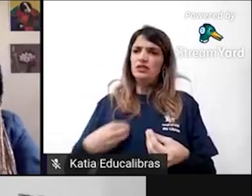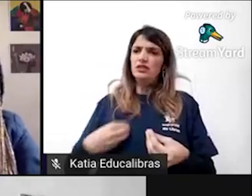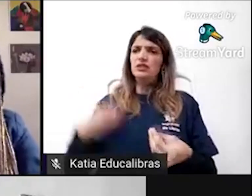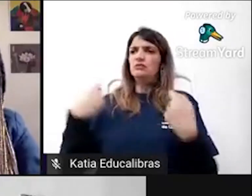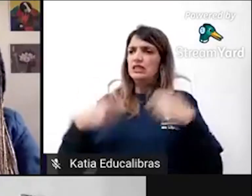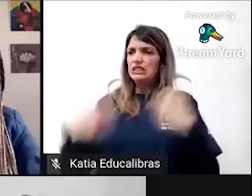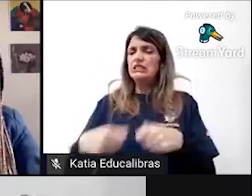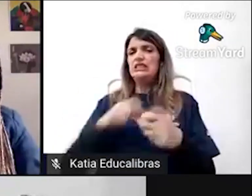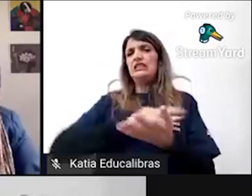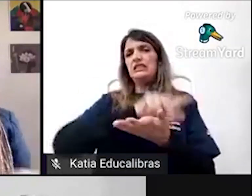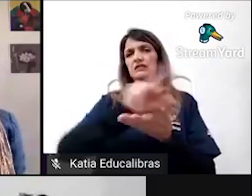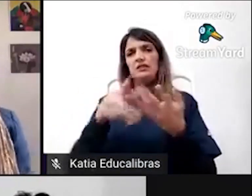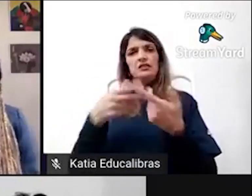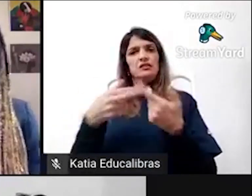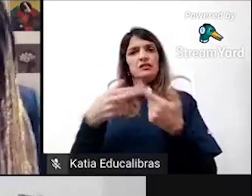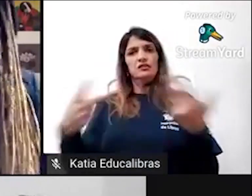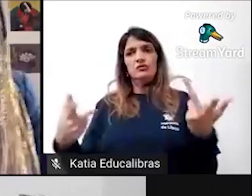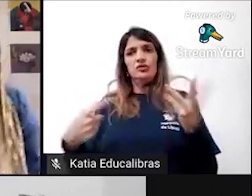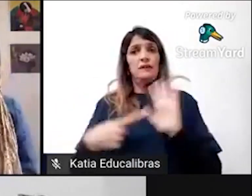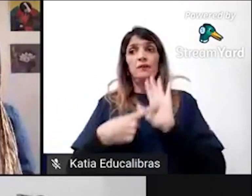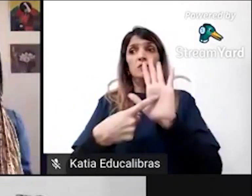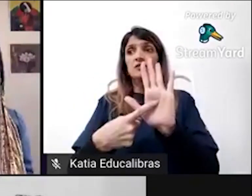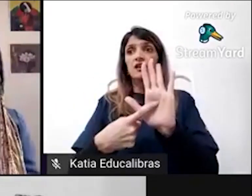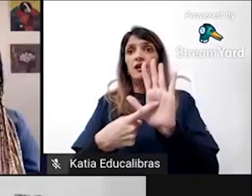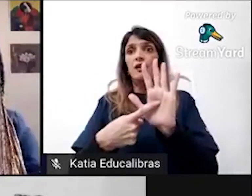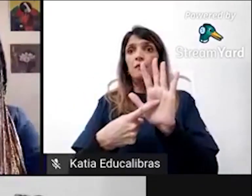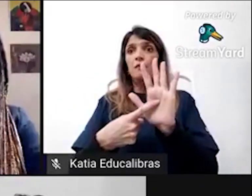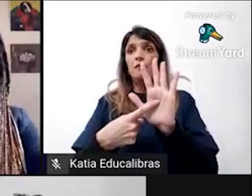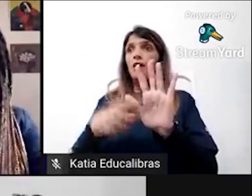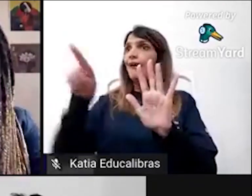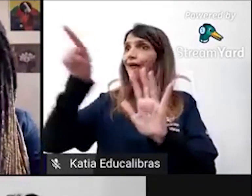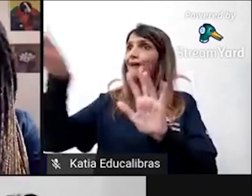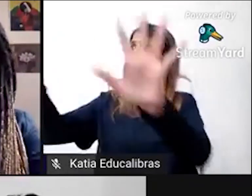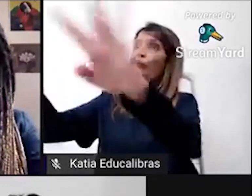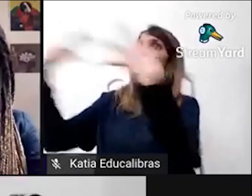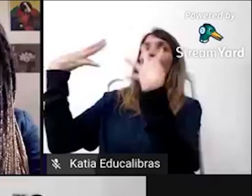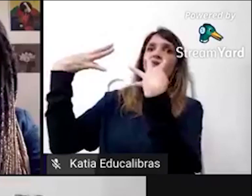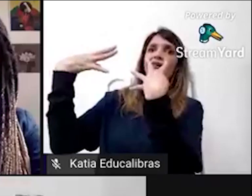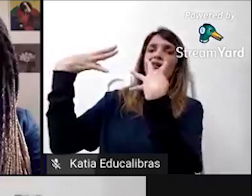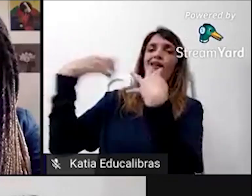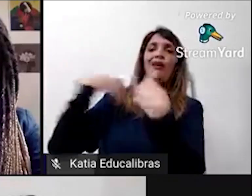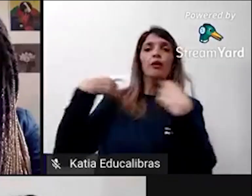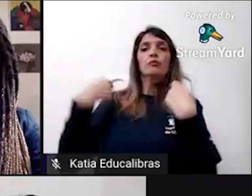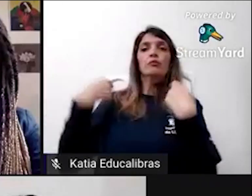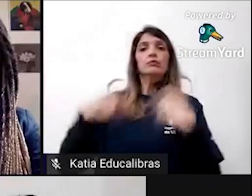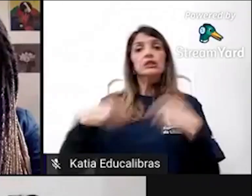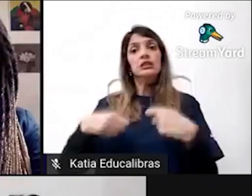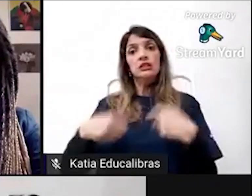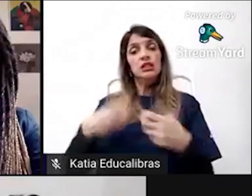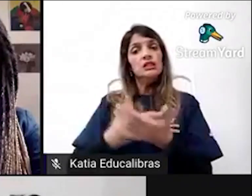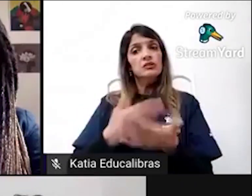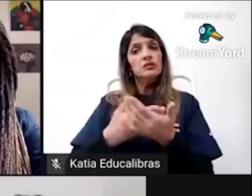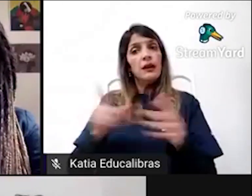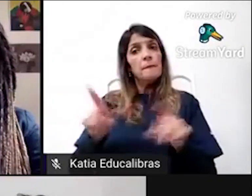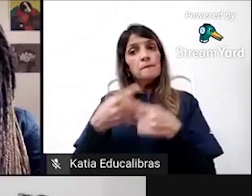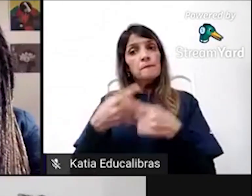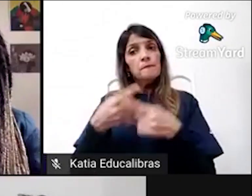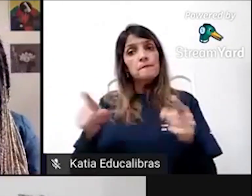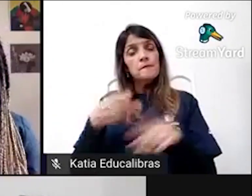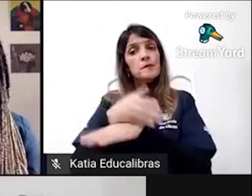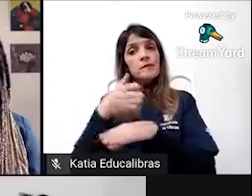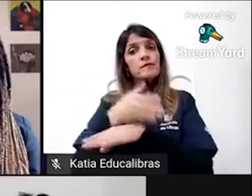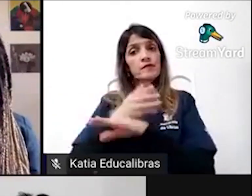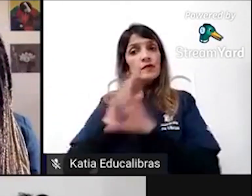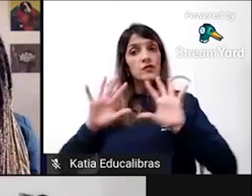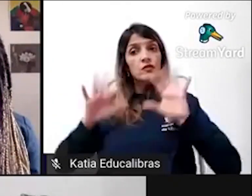de mostrar algo que para chamar atenção. Por exemplo, eu tive que estudar música, participar de festivais de